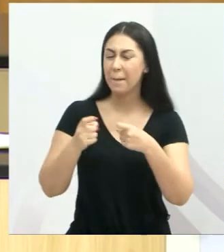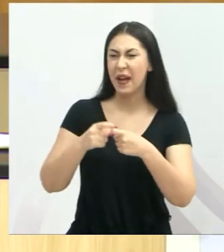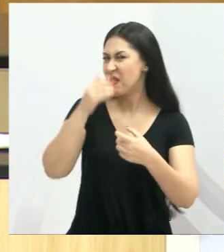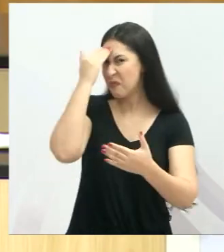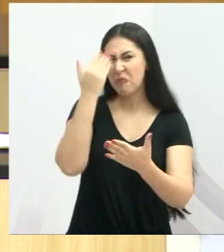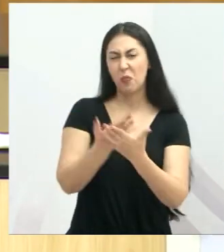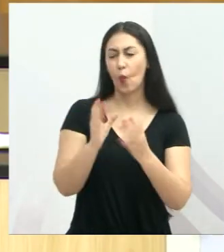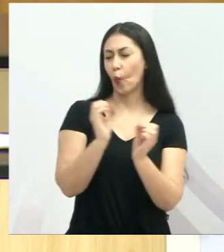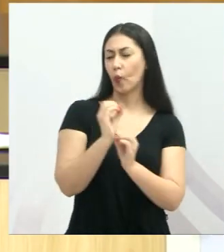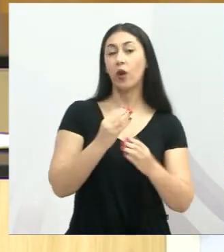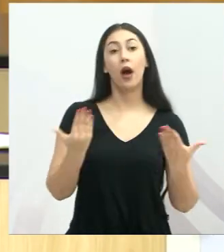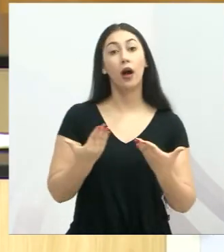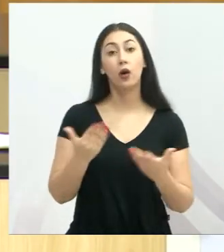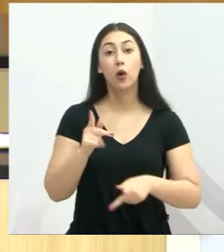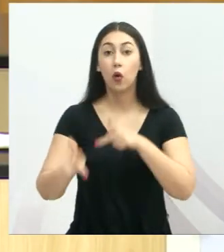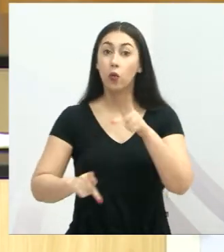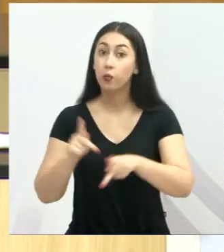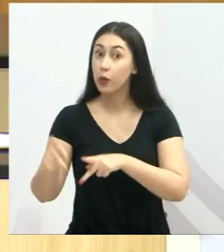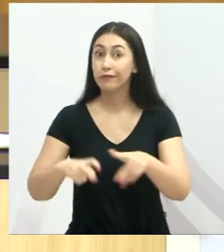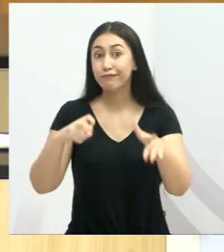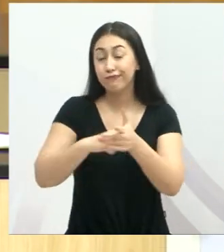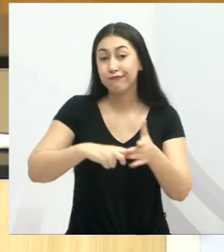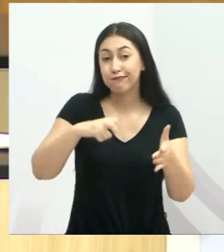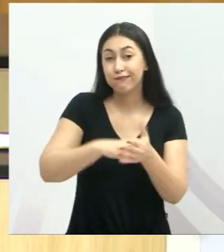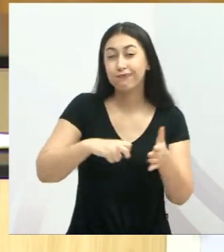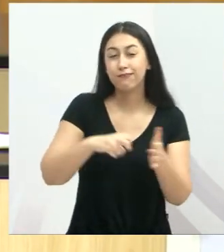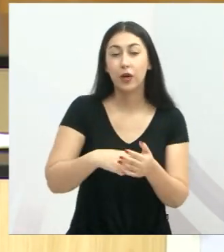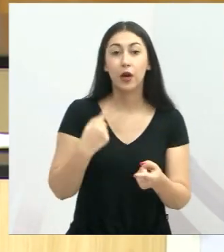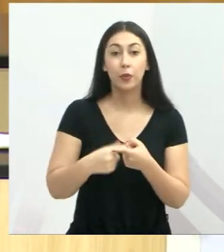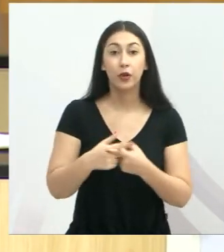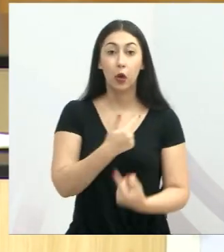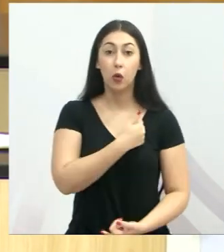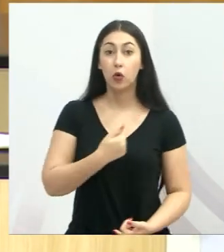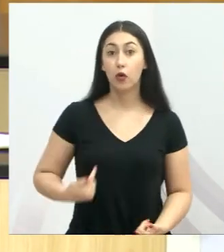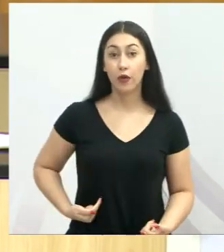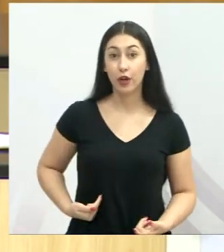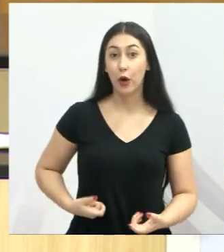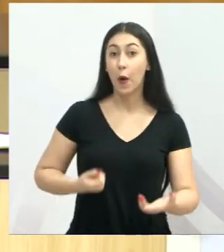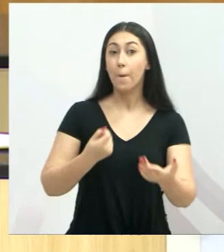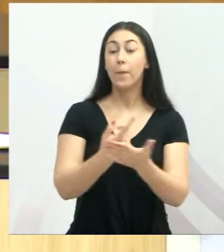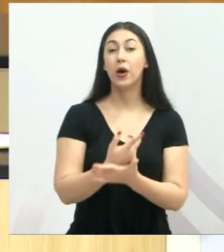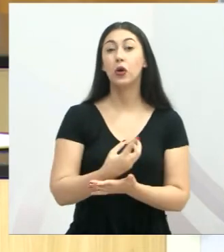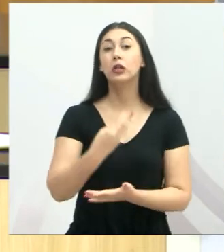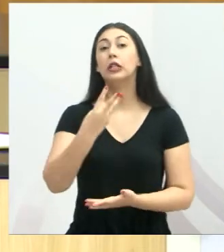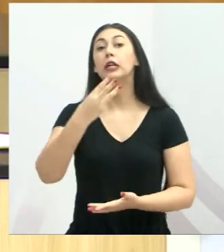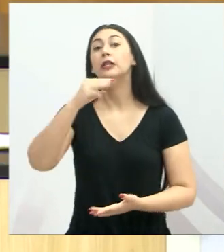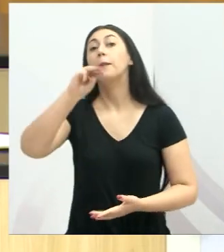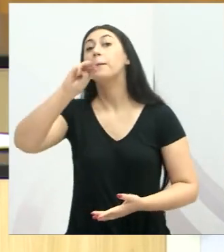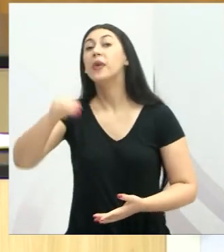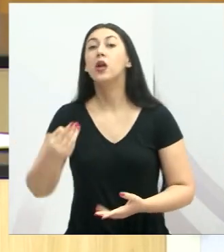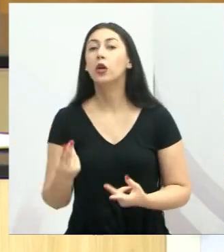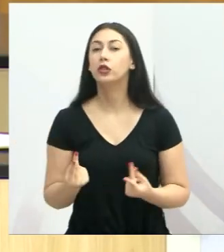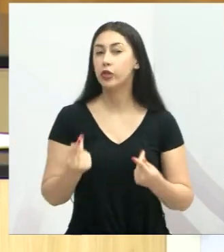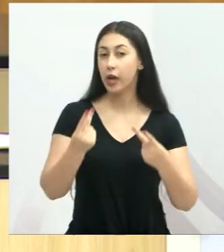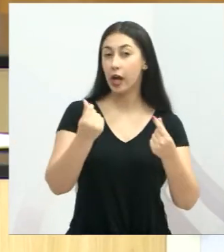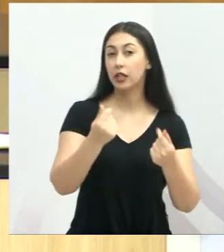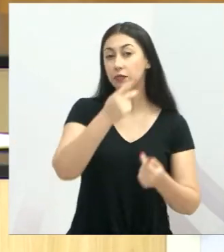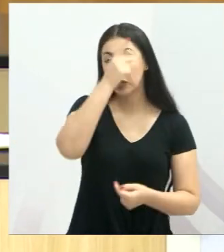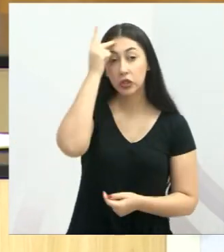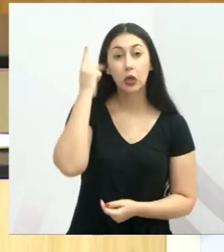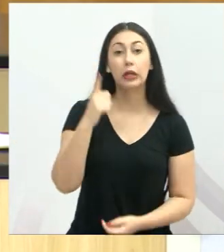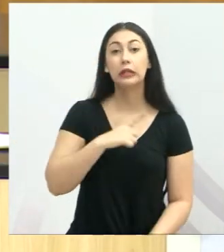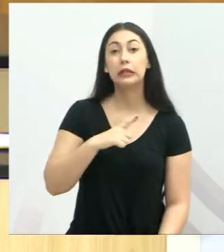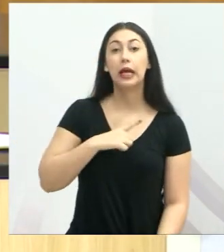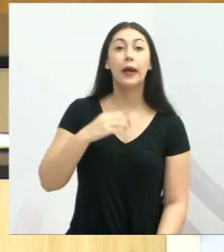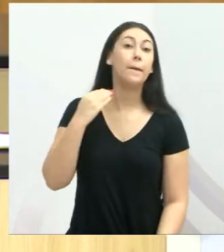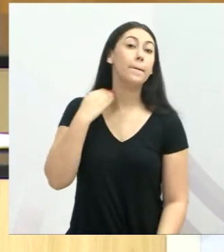o preço. Um governo que soltou uma linha de crédito de mais de 3 bilhões para os banqueiros, e hoje qualquer comerciante que for no banco para